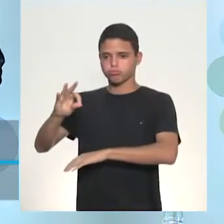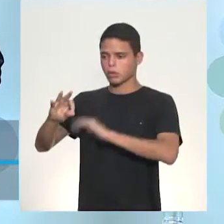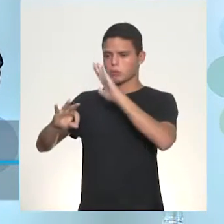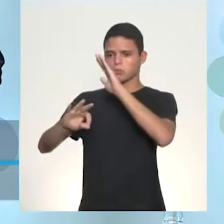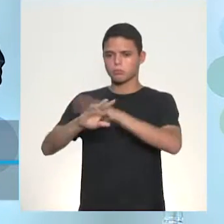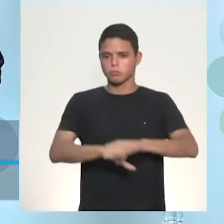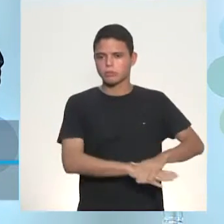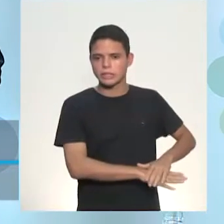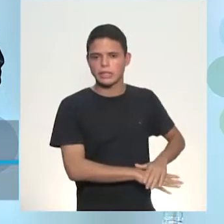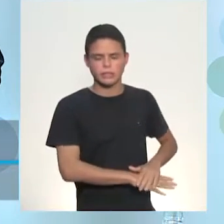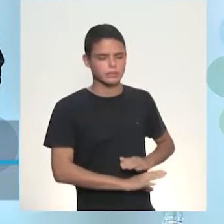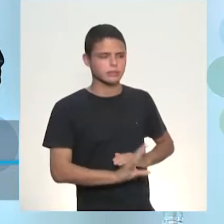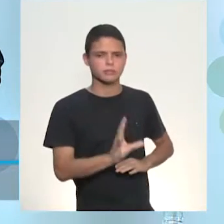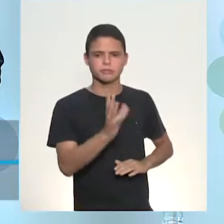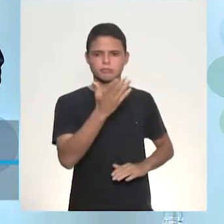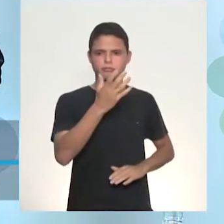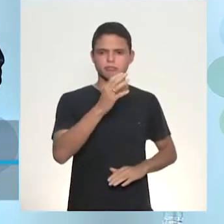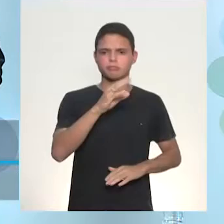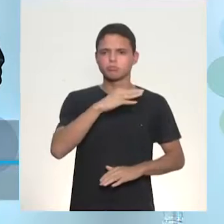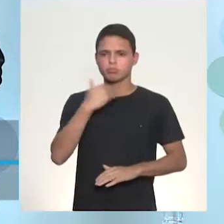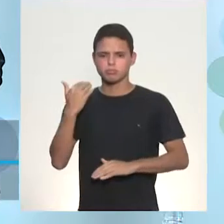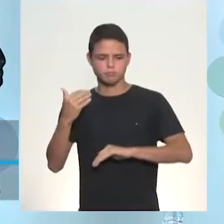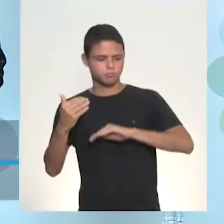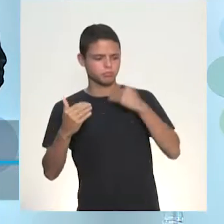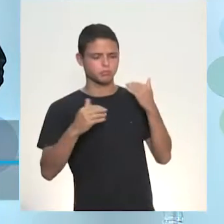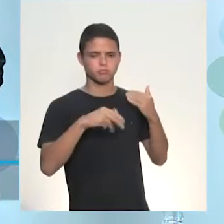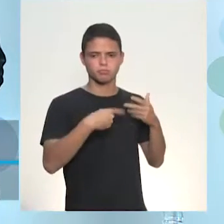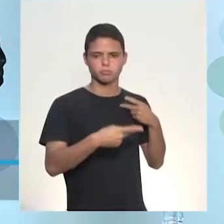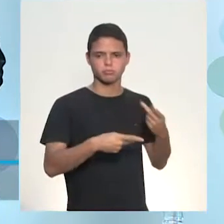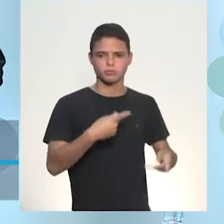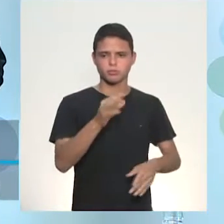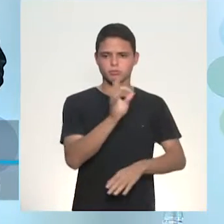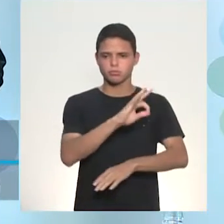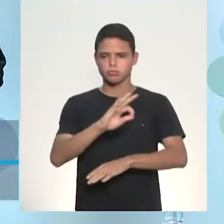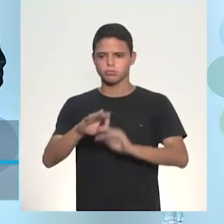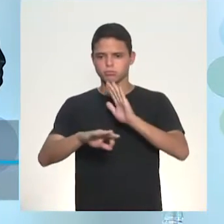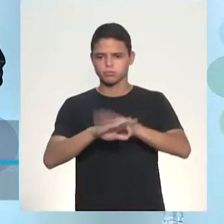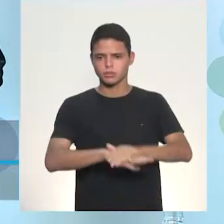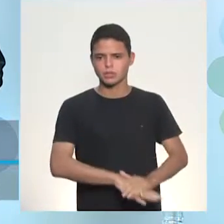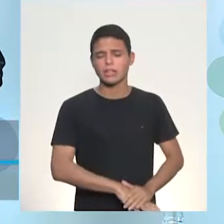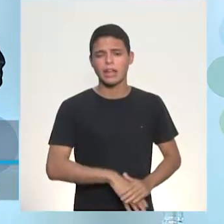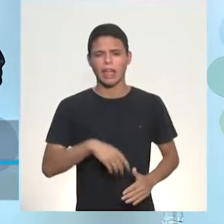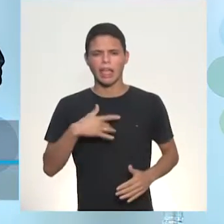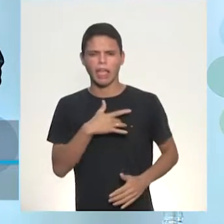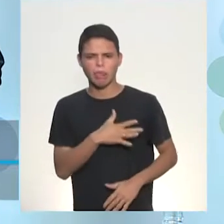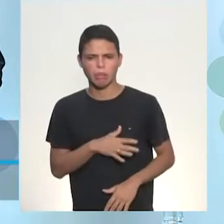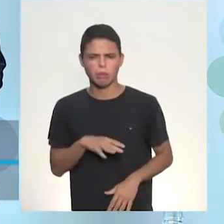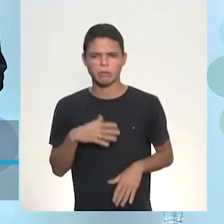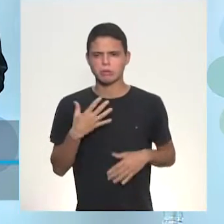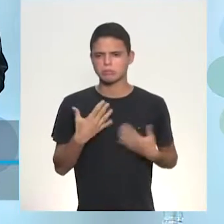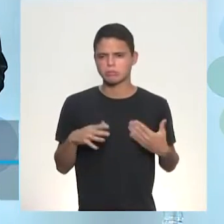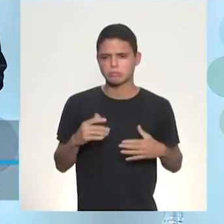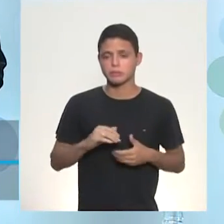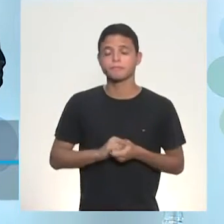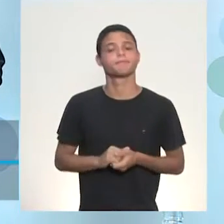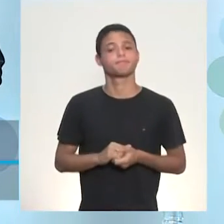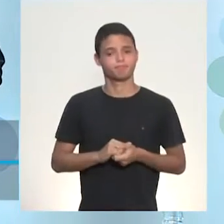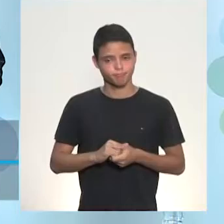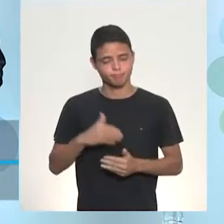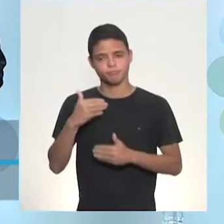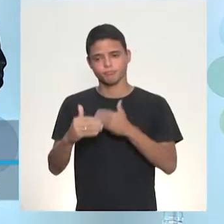outra abelha você vai, quer dizer, sai matando a abelha, como você... Ah, é um problema, eu tenho medo, tenho nojo, tenho não sei o quê. E olha o problema que a gente pode estar causando no planeta.